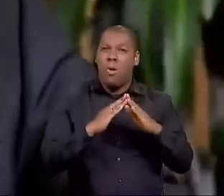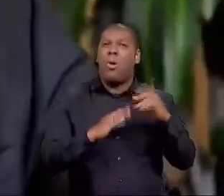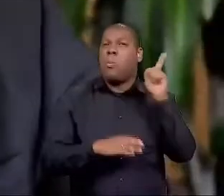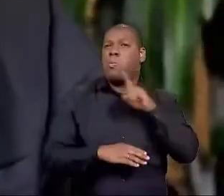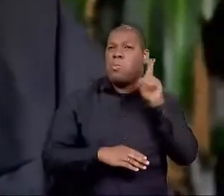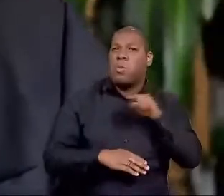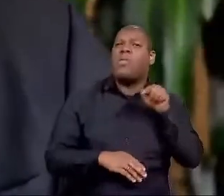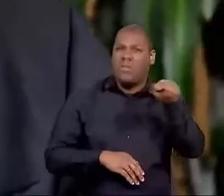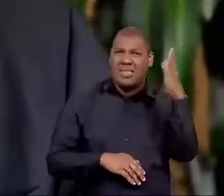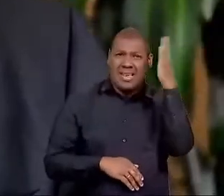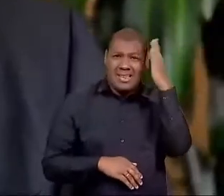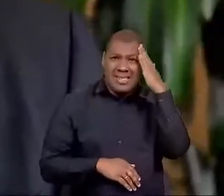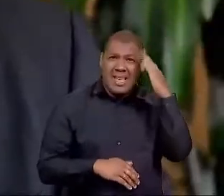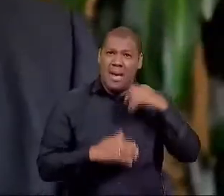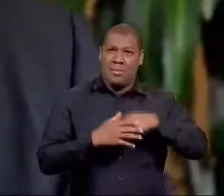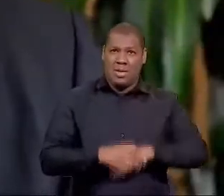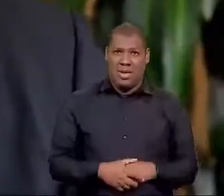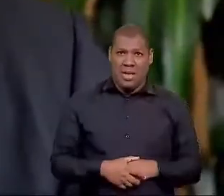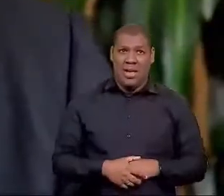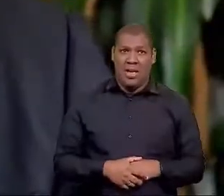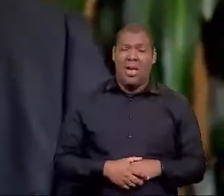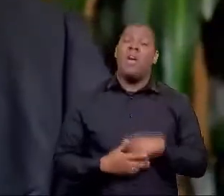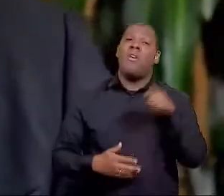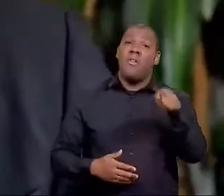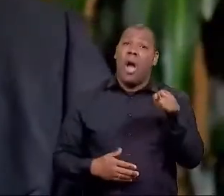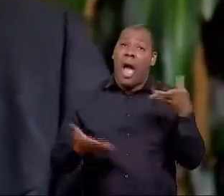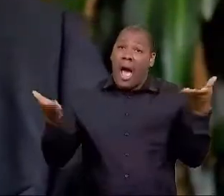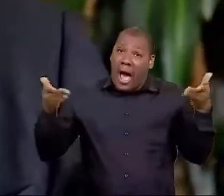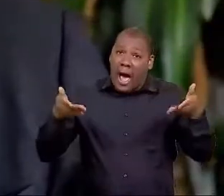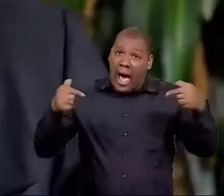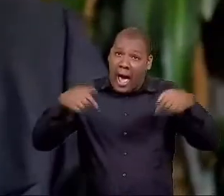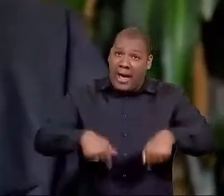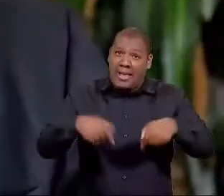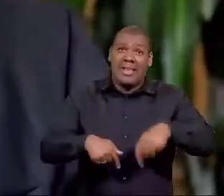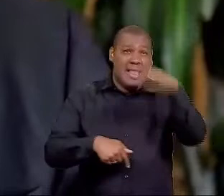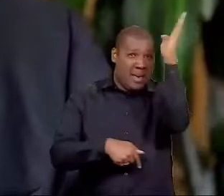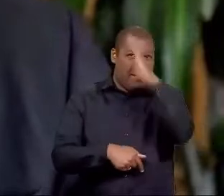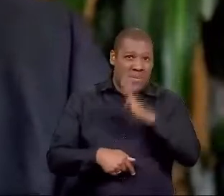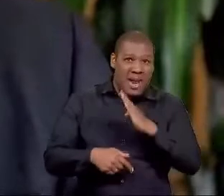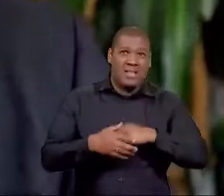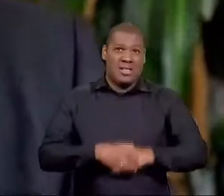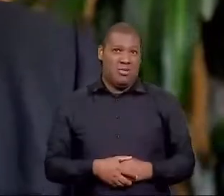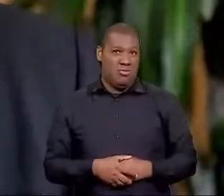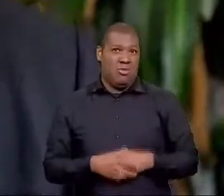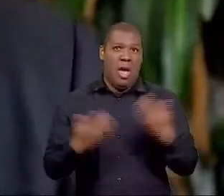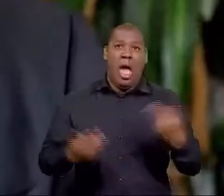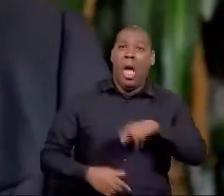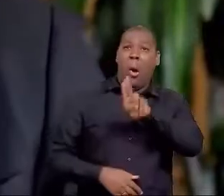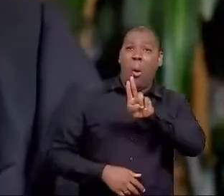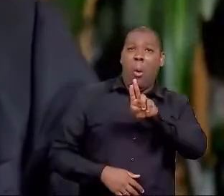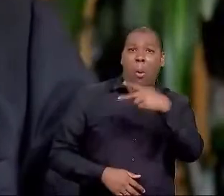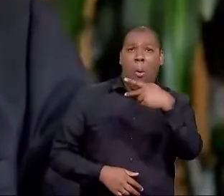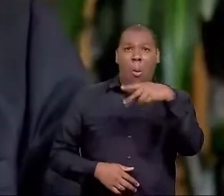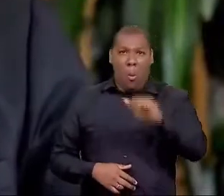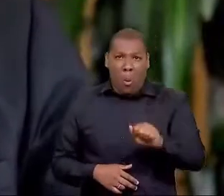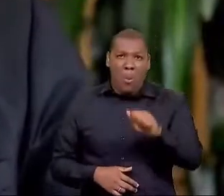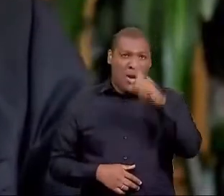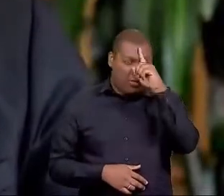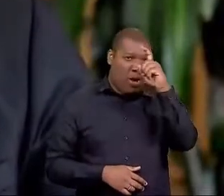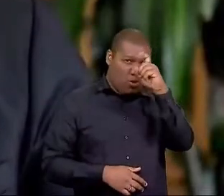no pronto-socorro, ninguém pergunta se você é rico, se você é pobre, se você é empresário, se é trabalhador. Você vai ser